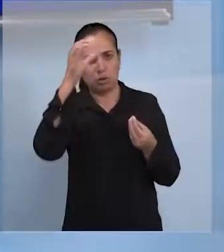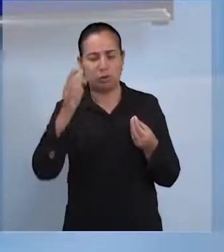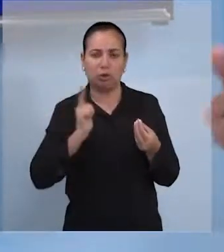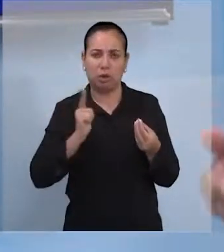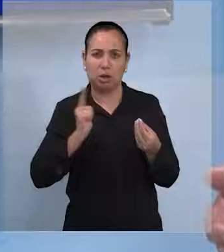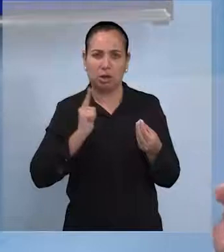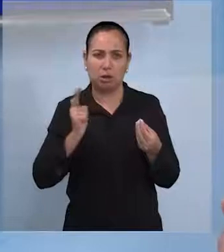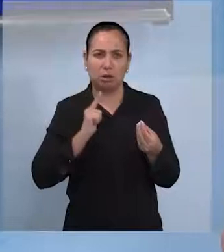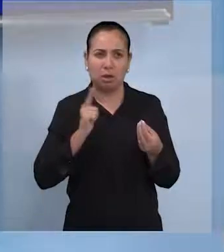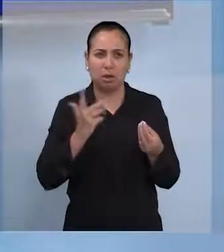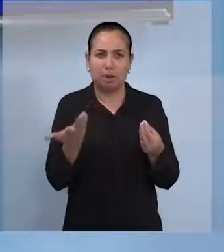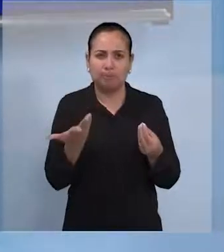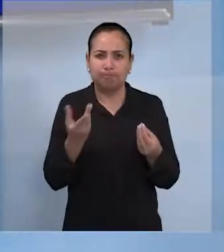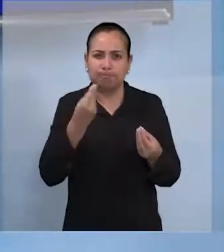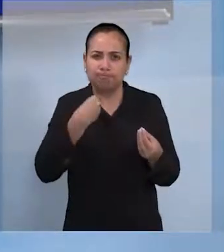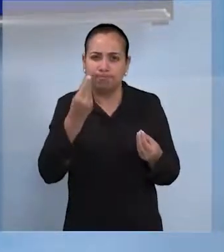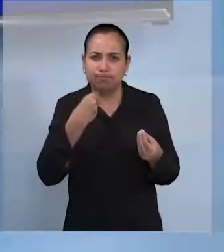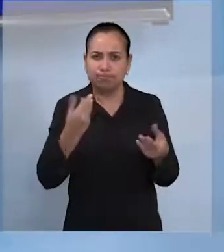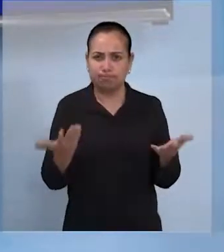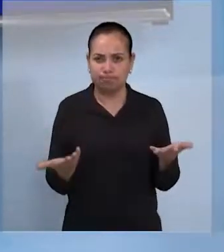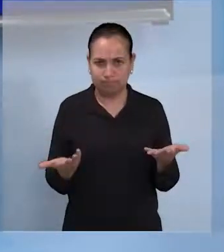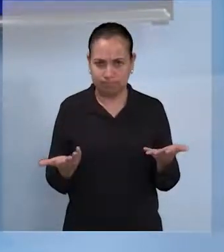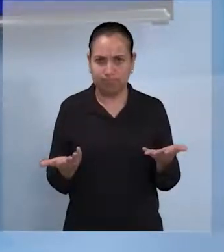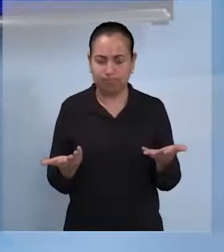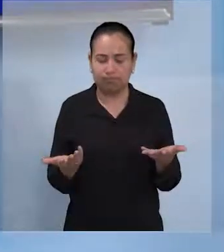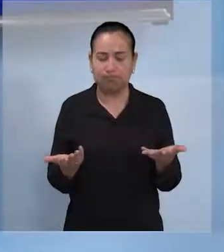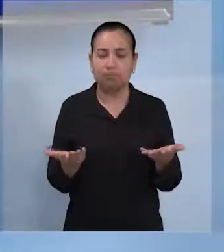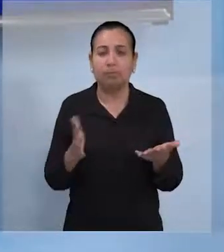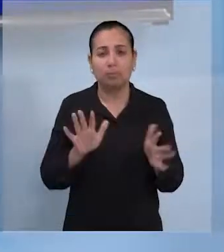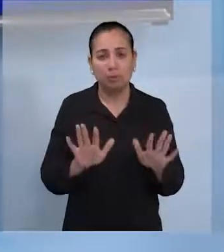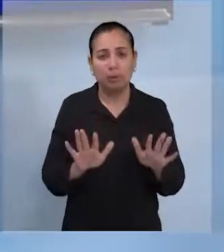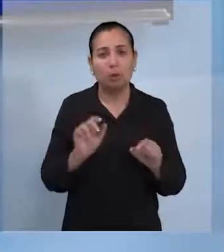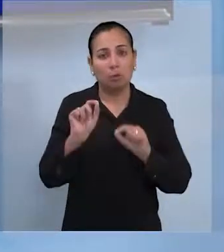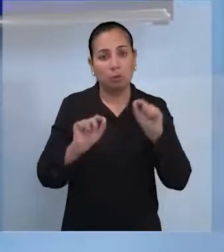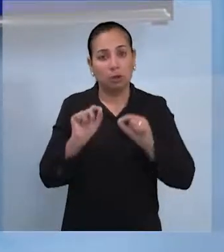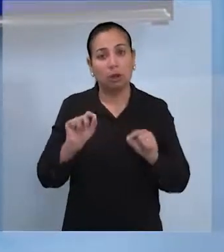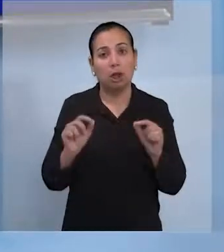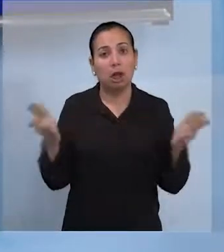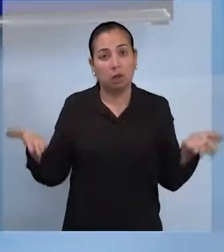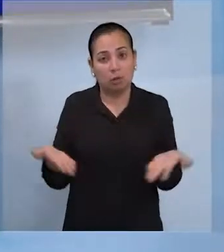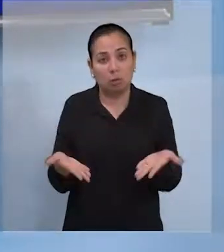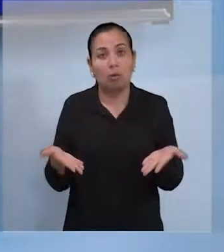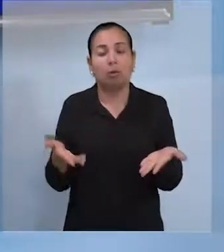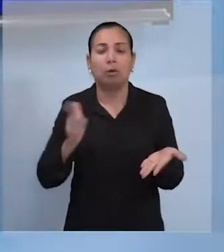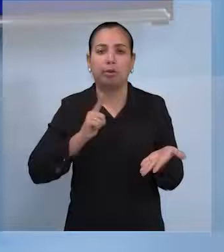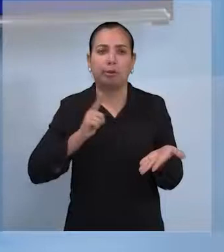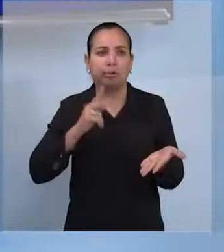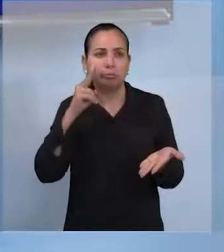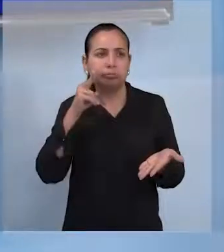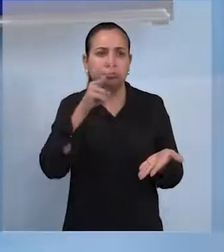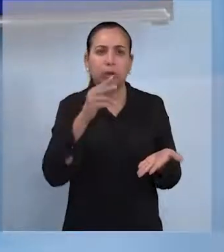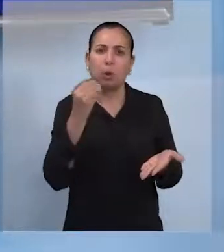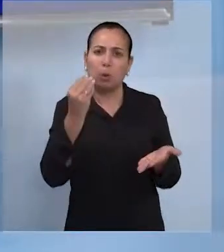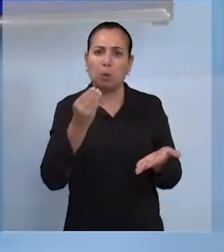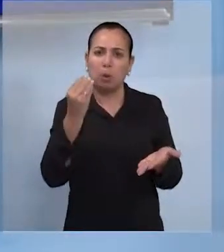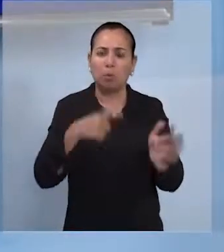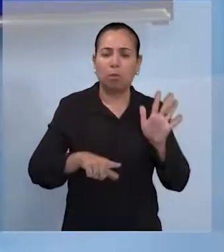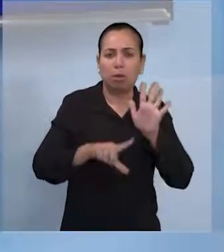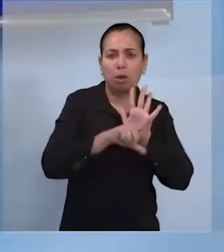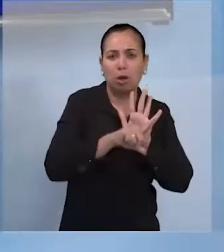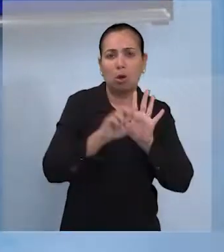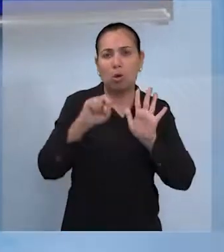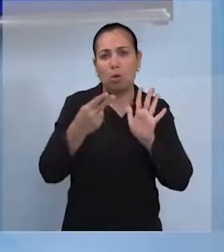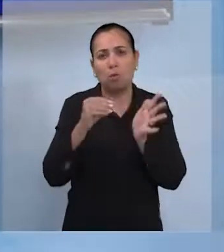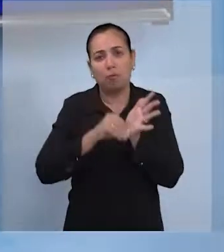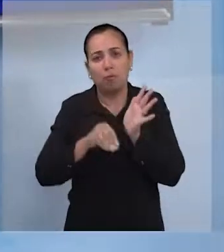foi considerada. Nesse instante, as atenções se voltam para a legalidade ou ilegalidade